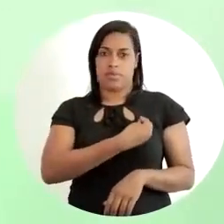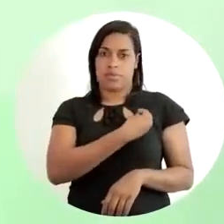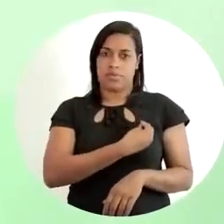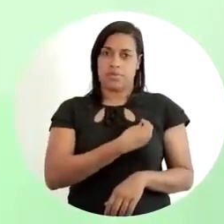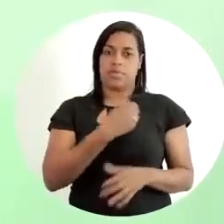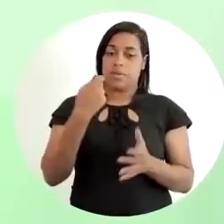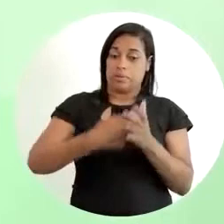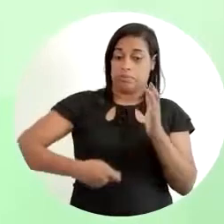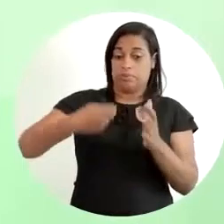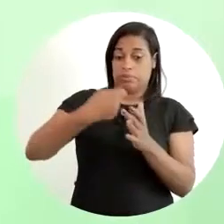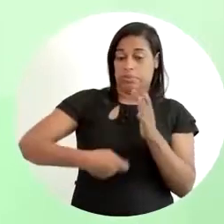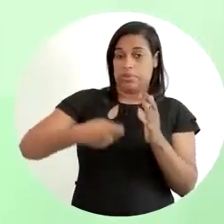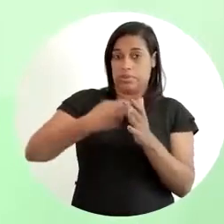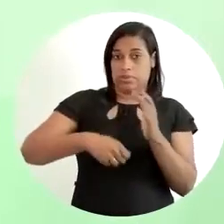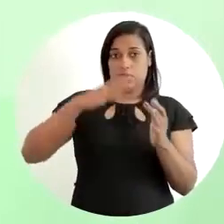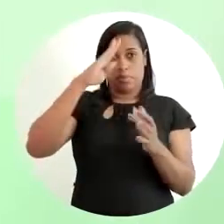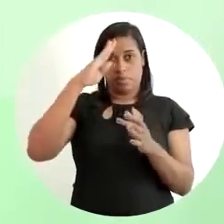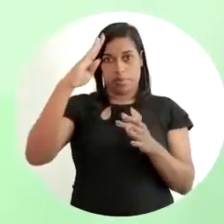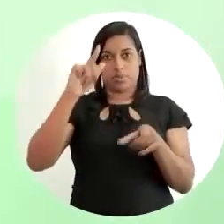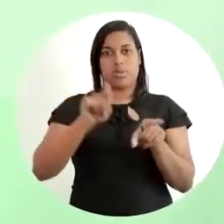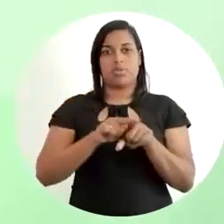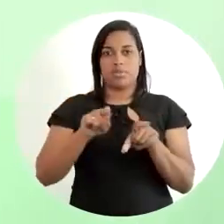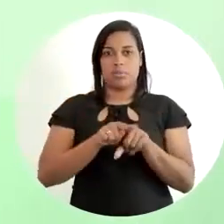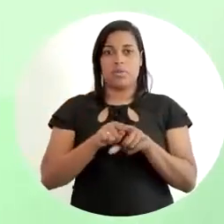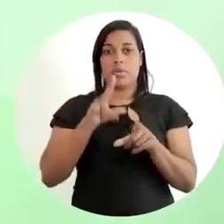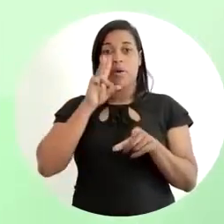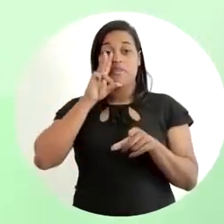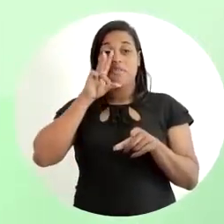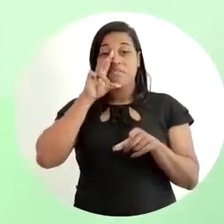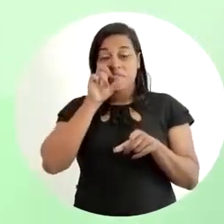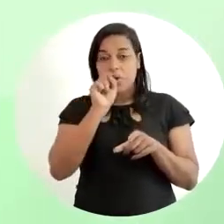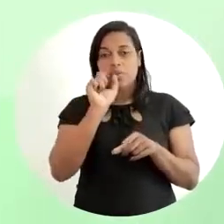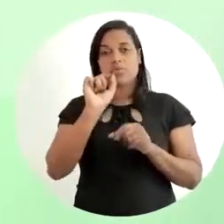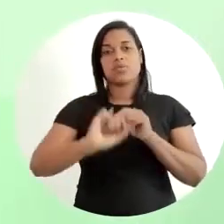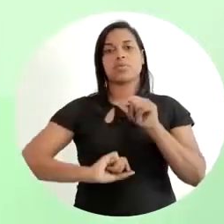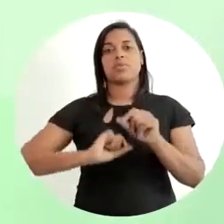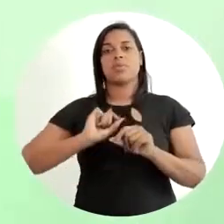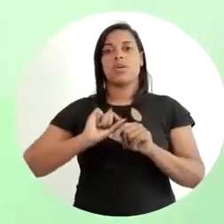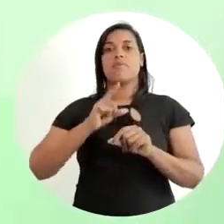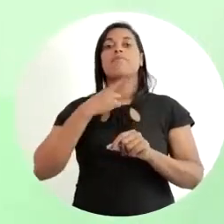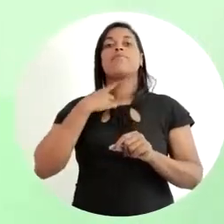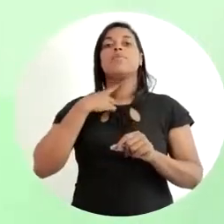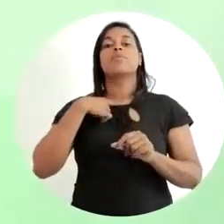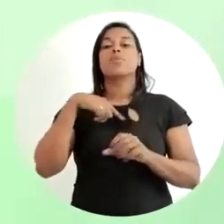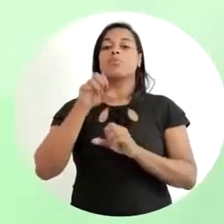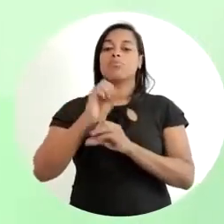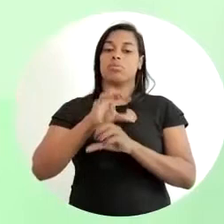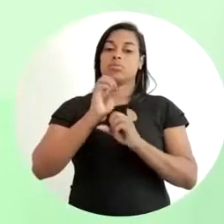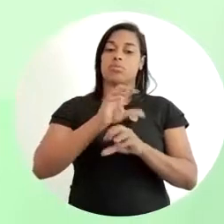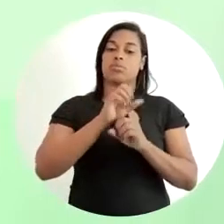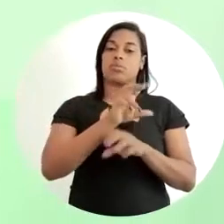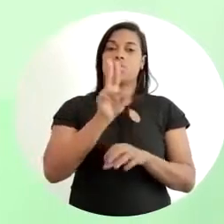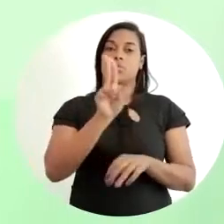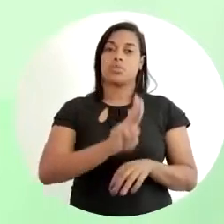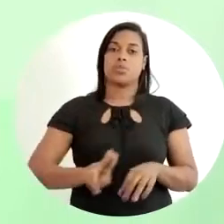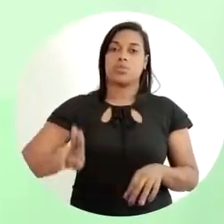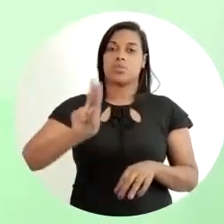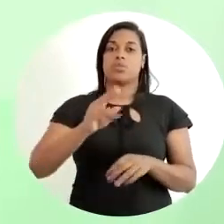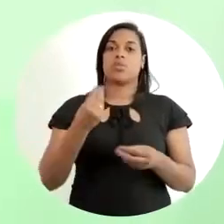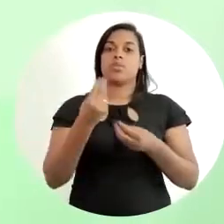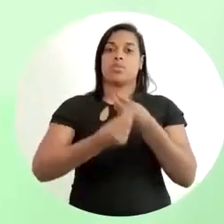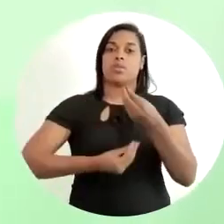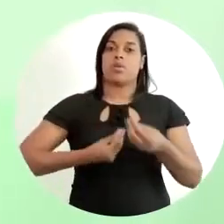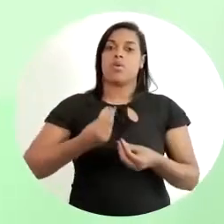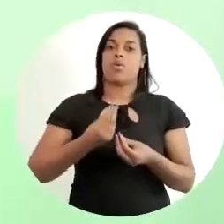vivendo a ditadura militar, há uma forte intenção da educação ser